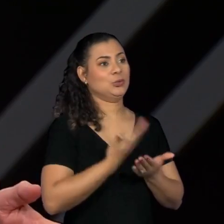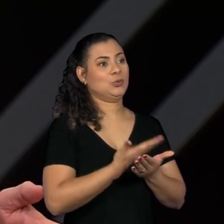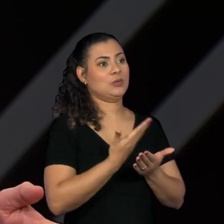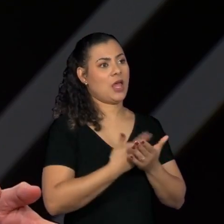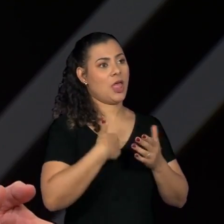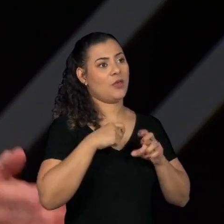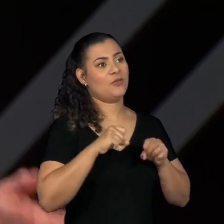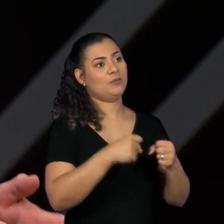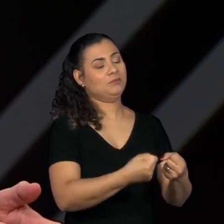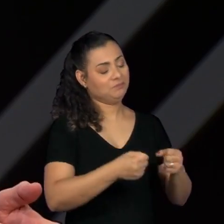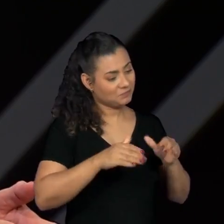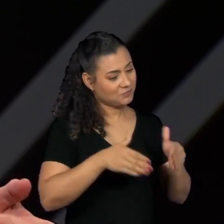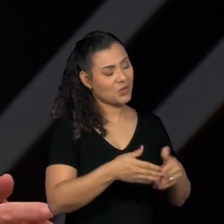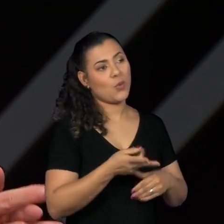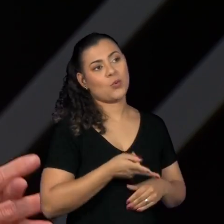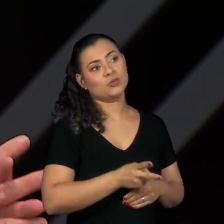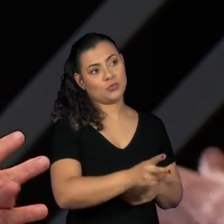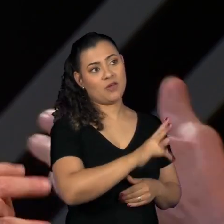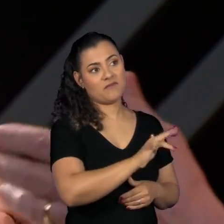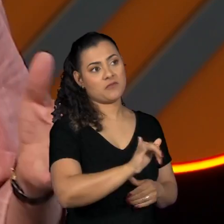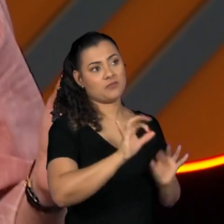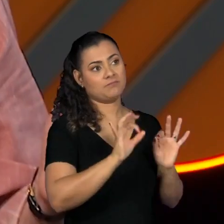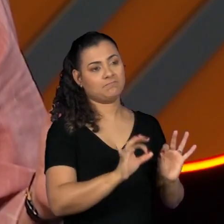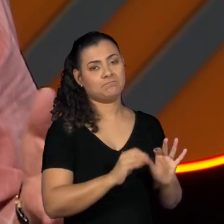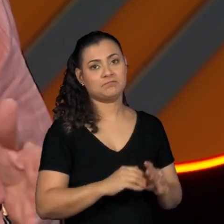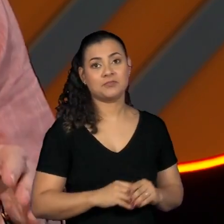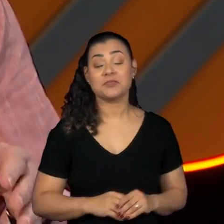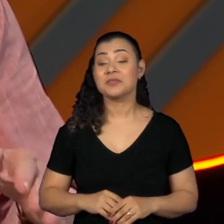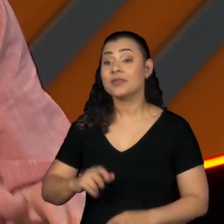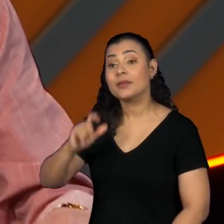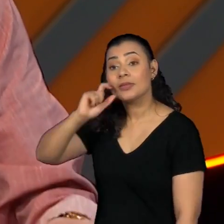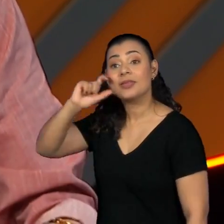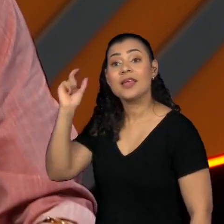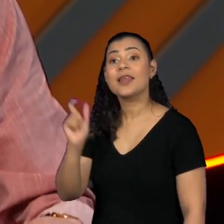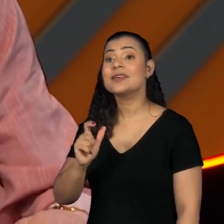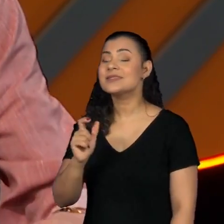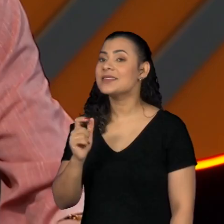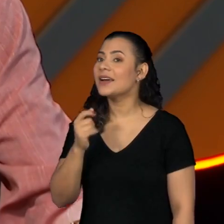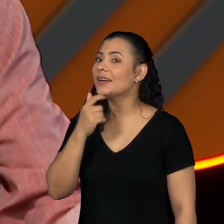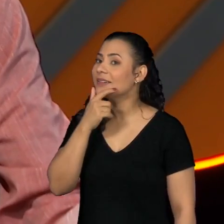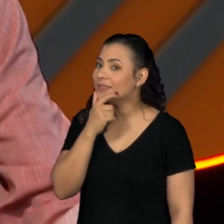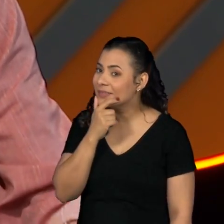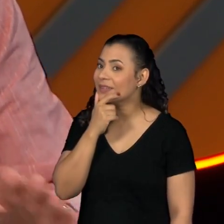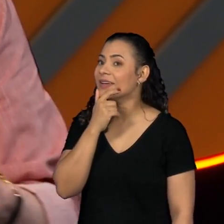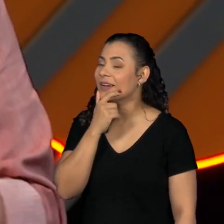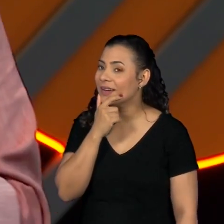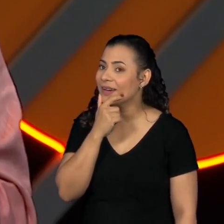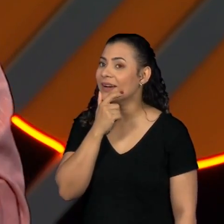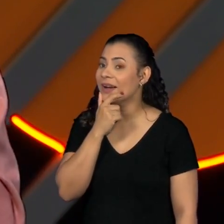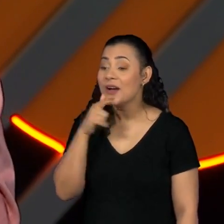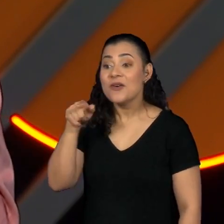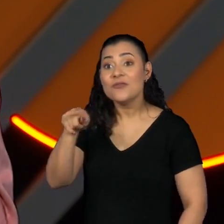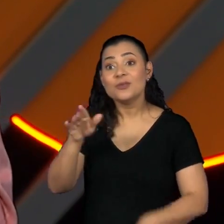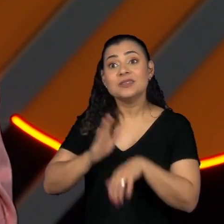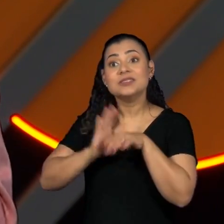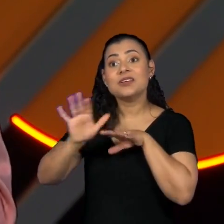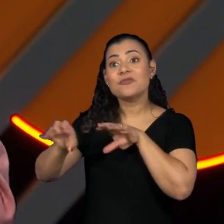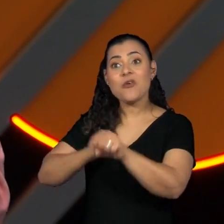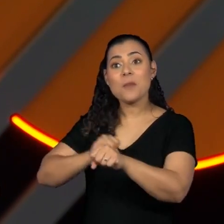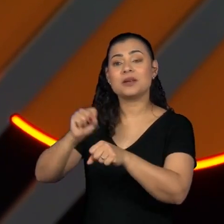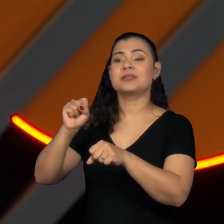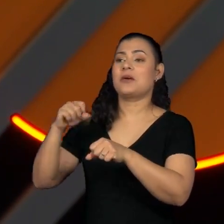me dedicar, vou continuar. Mas olha que interessante, quer dizer, a pessoa que conquista um